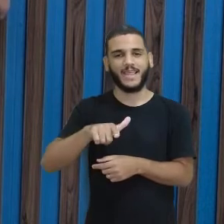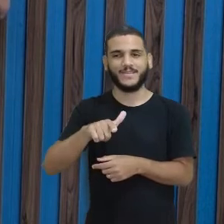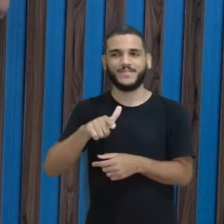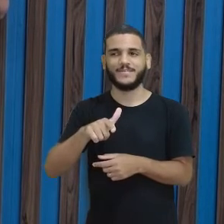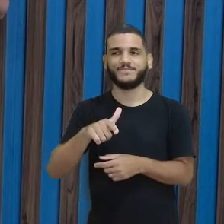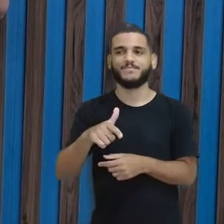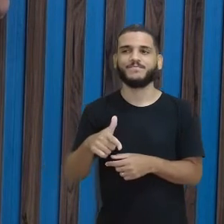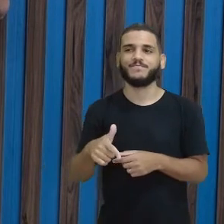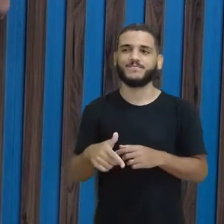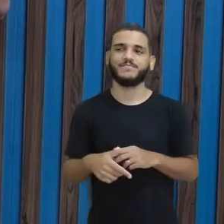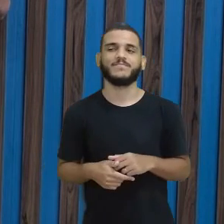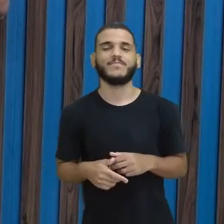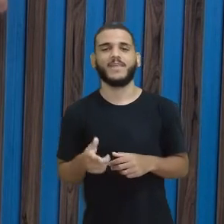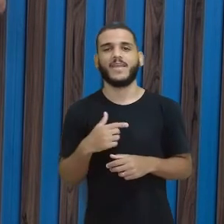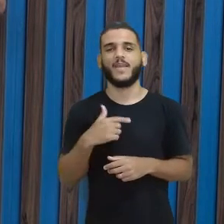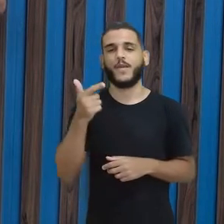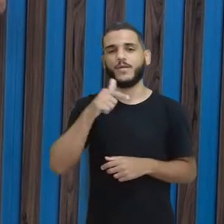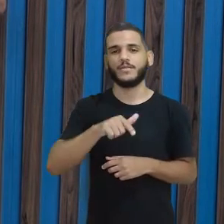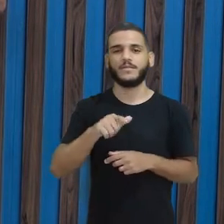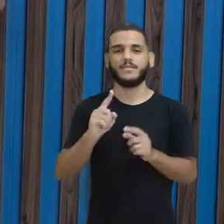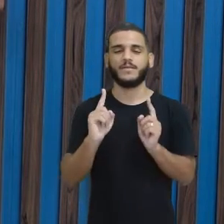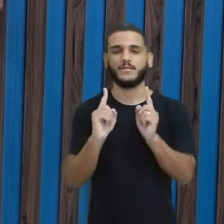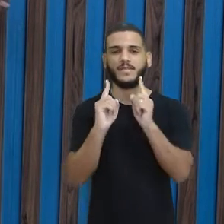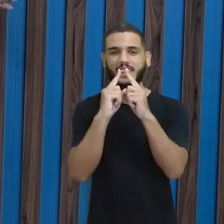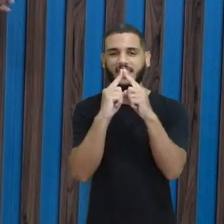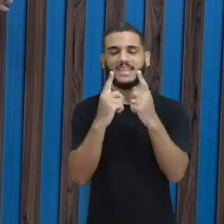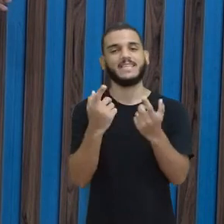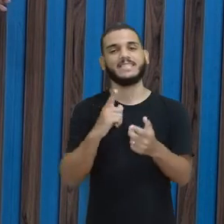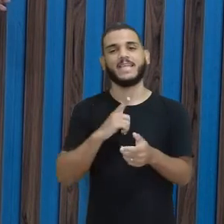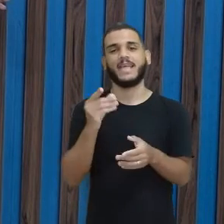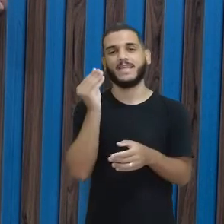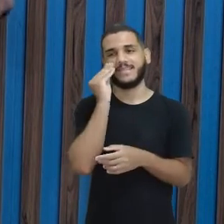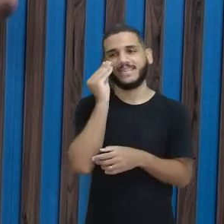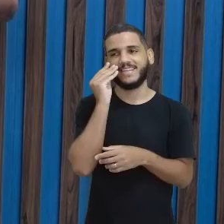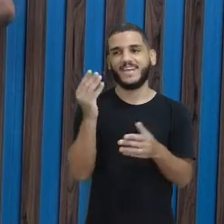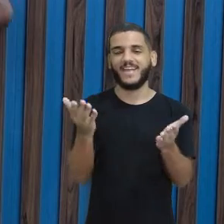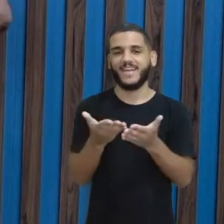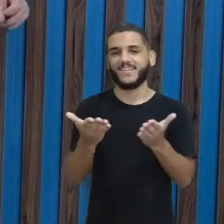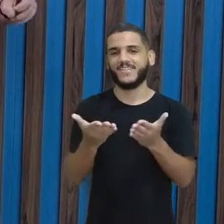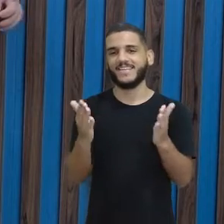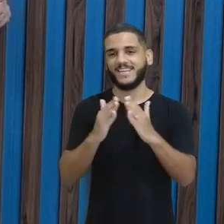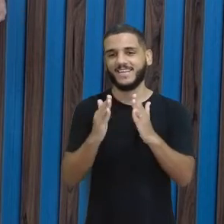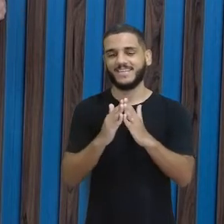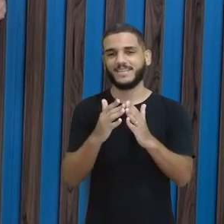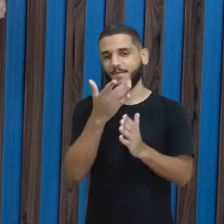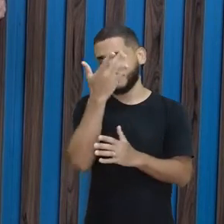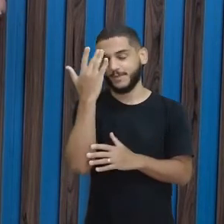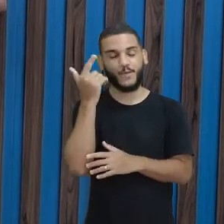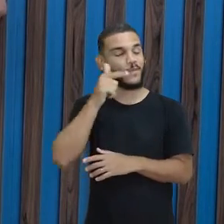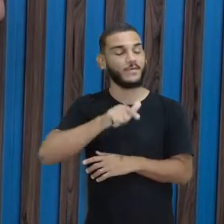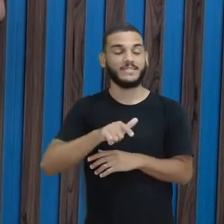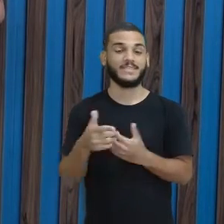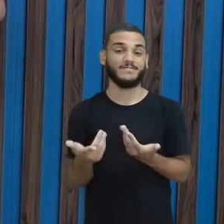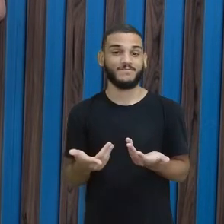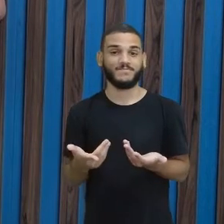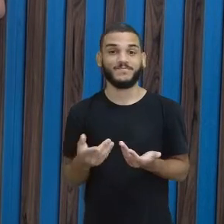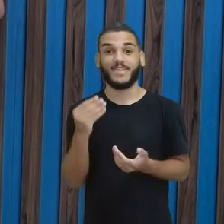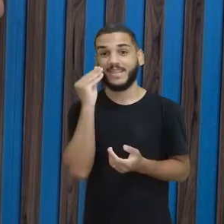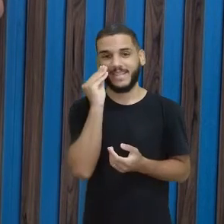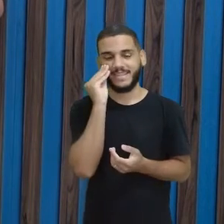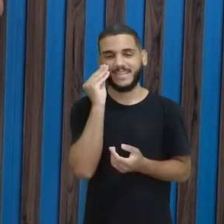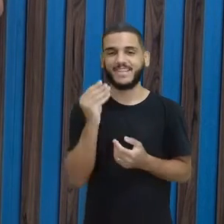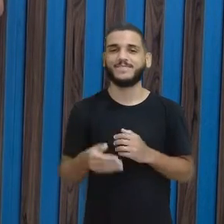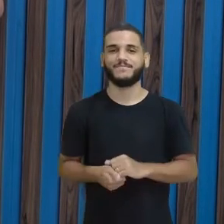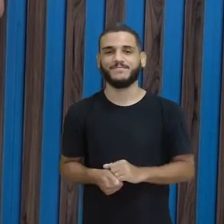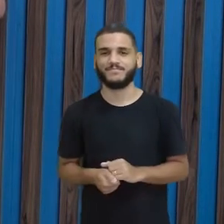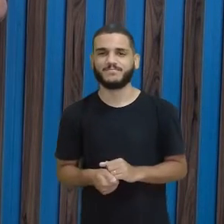eu dobro a língua. Vocês aí em casa vão ver. Faz o teste agora aí em casa. Quem é que não dobra a língua? Tenta dobrar a língua em casa agora.